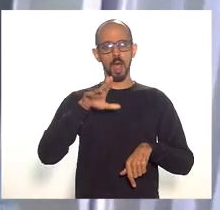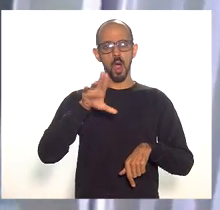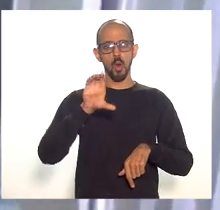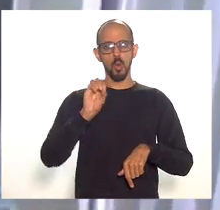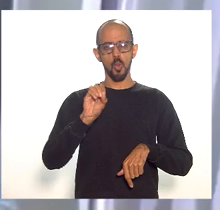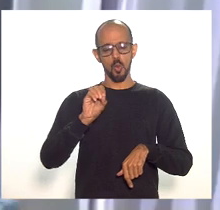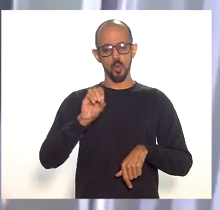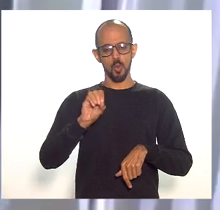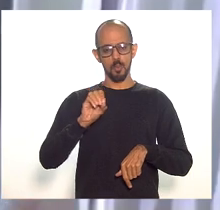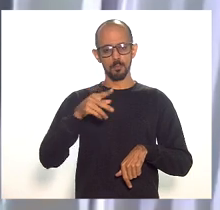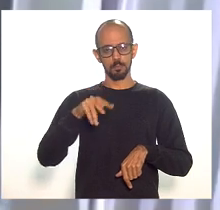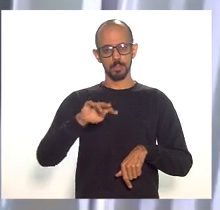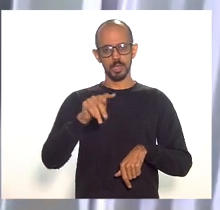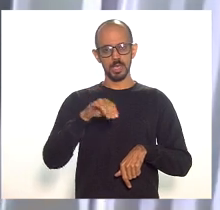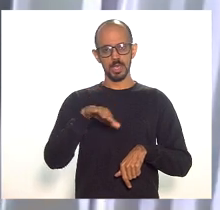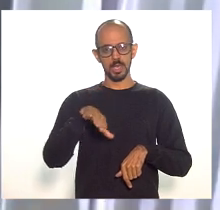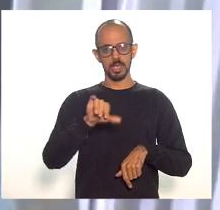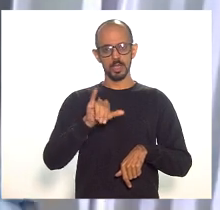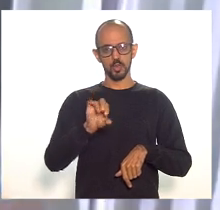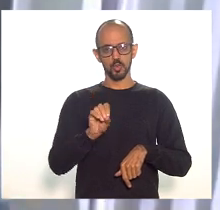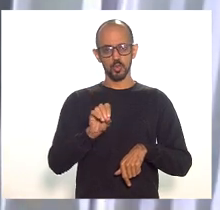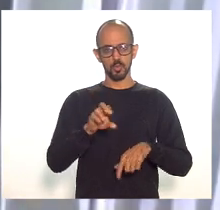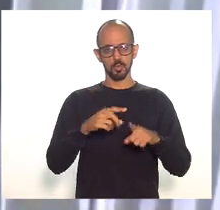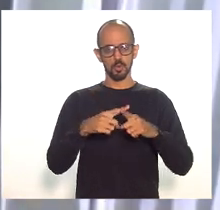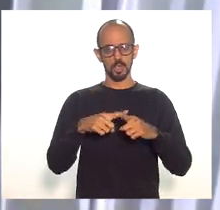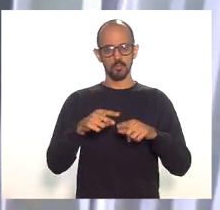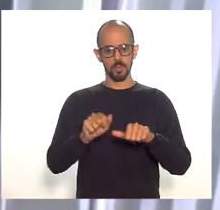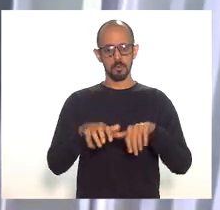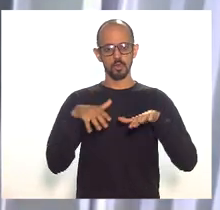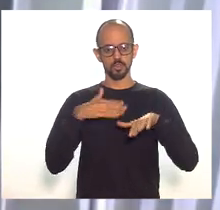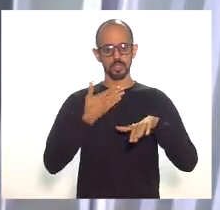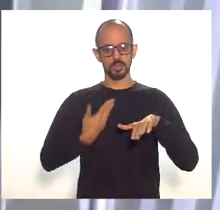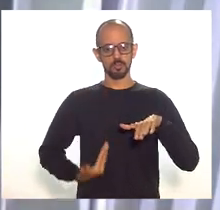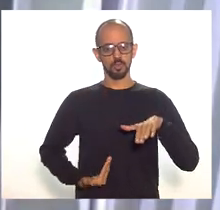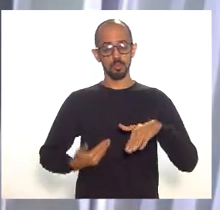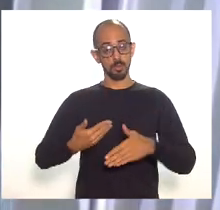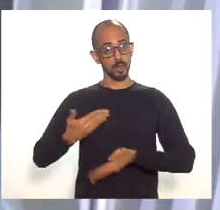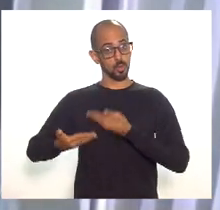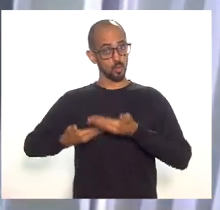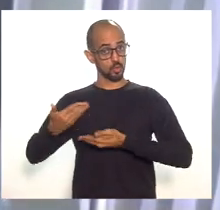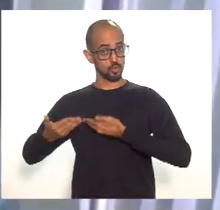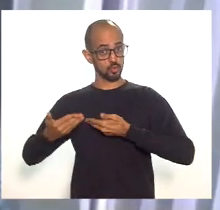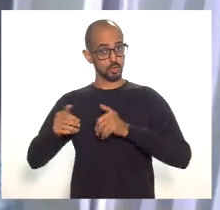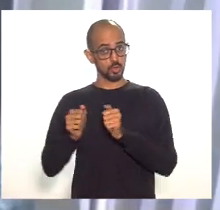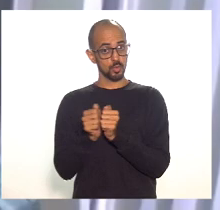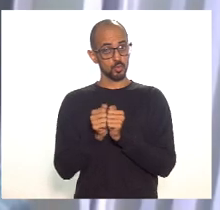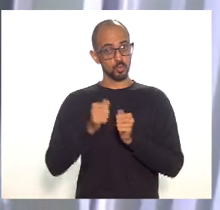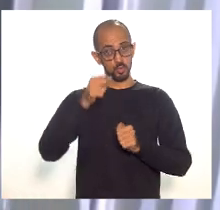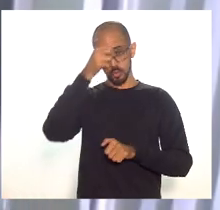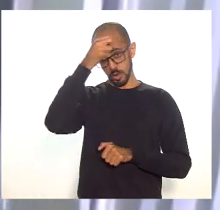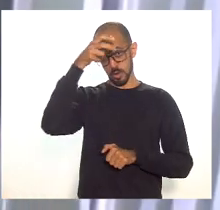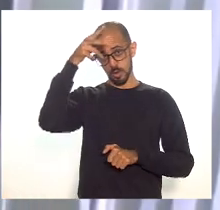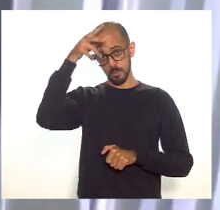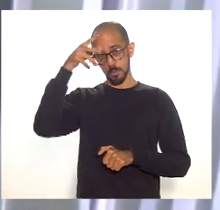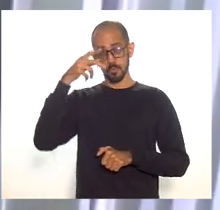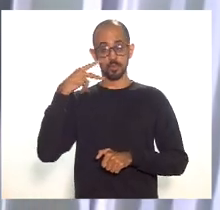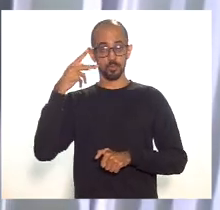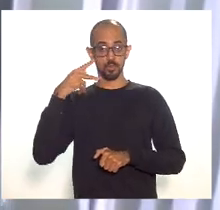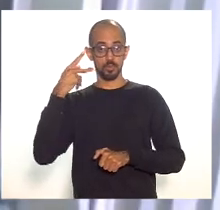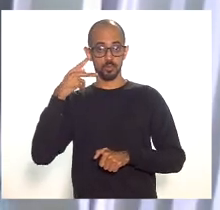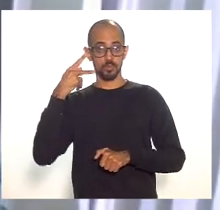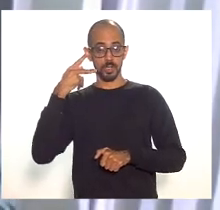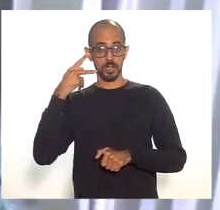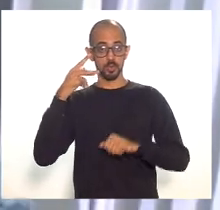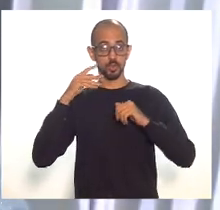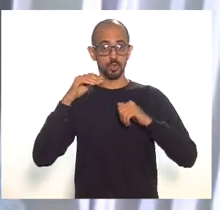os trabalhos, já que era uma audiência pública conjunta da Alerj e da Câmara Municipal do Rio. E eu quero, se não só dizer que ela foi positiva,